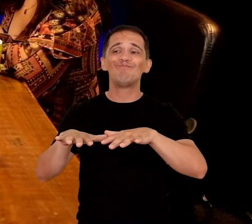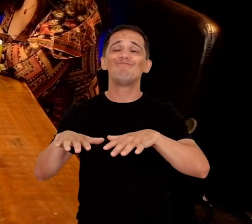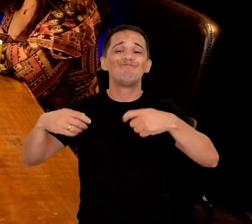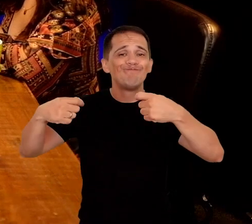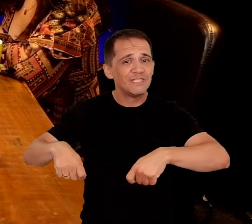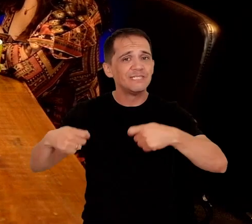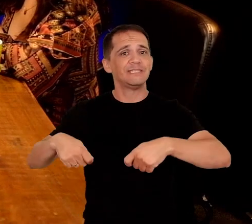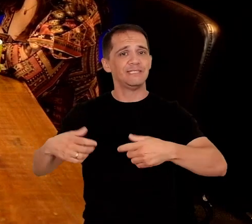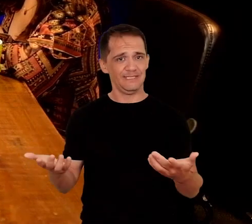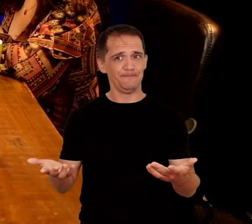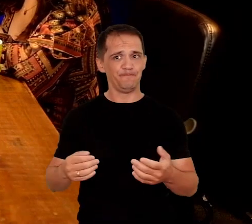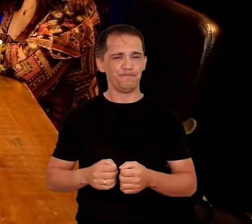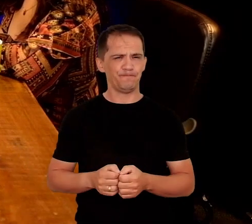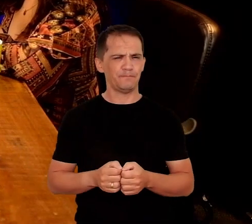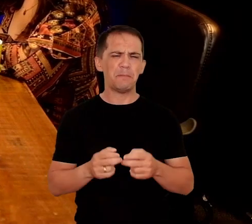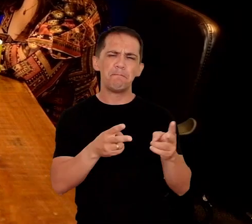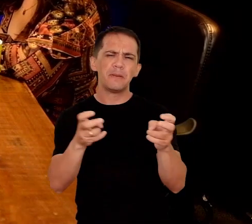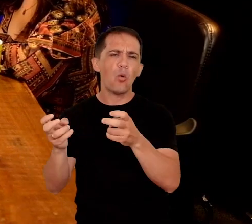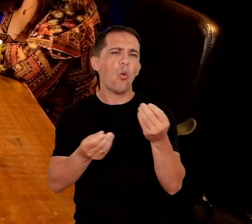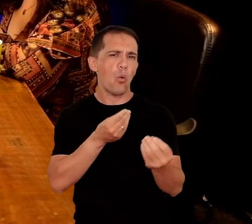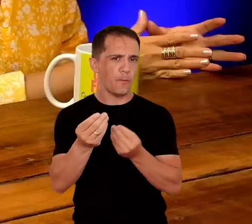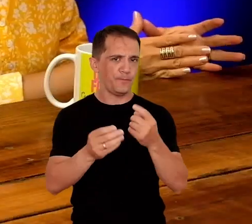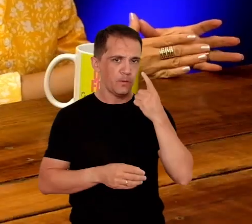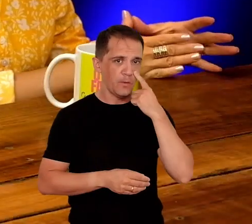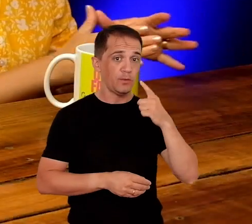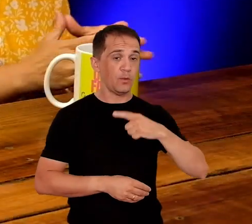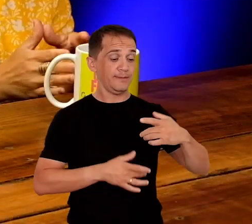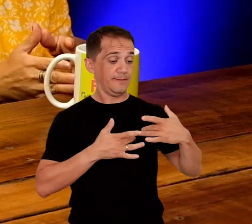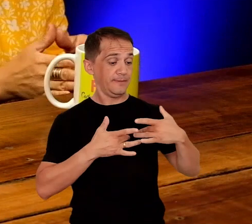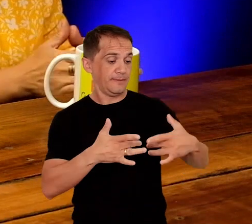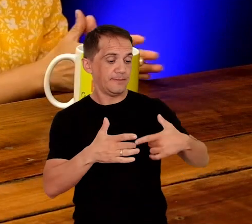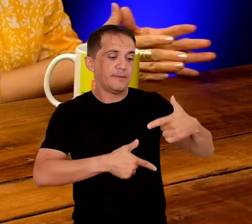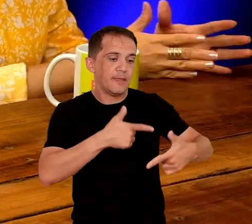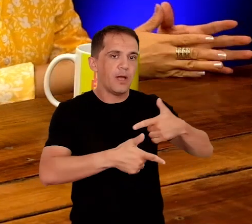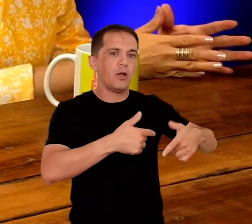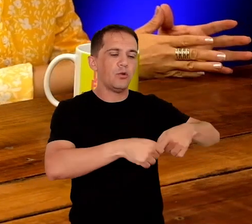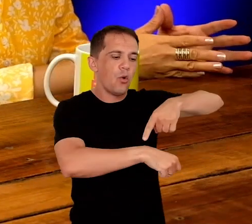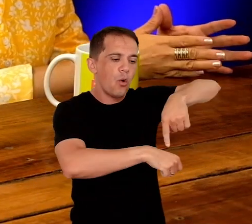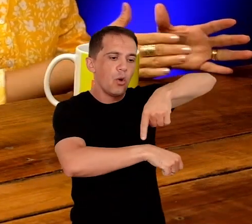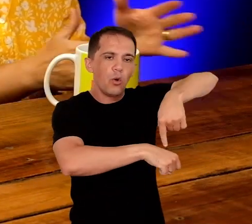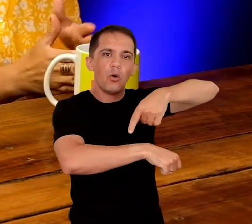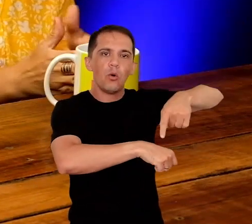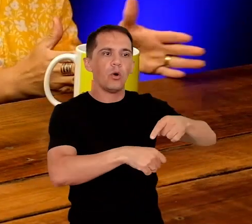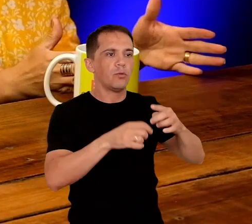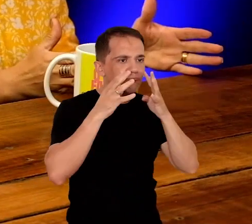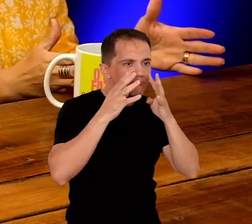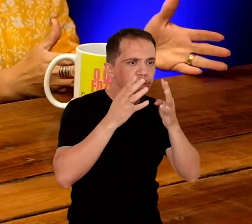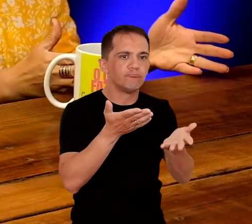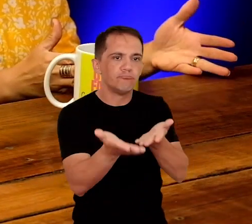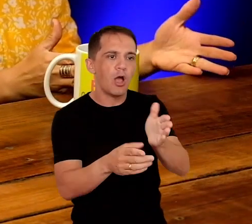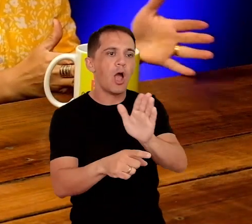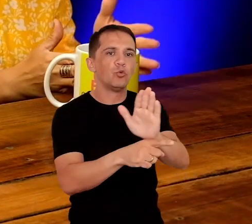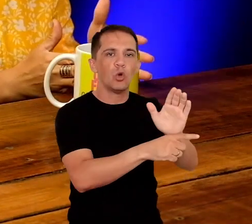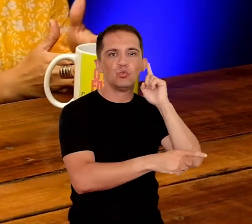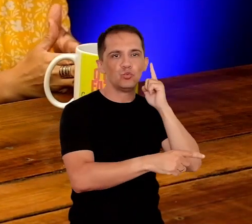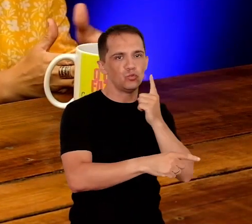nosso trabalho voluntário continua com surdos, né? A gente dedica algumas horas, eu até um pouco